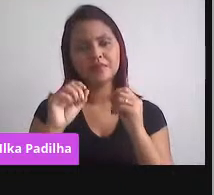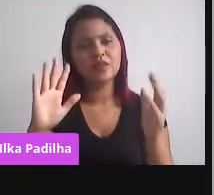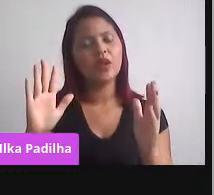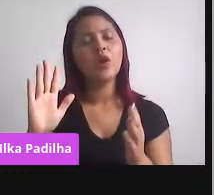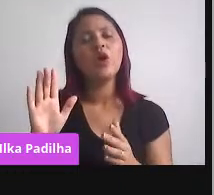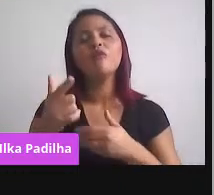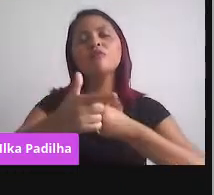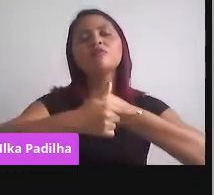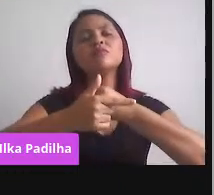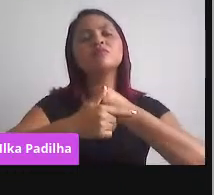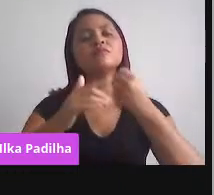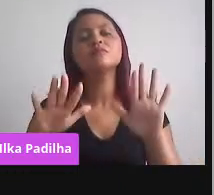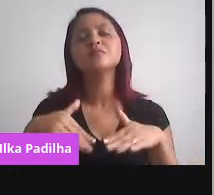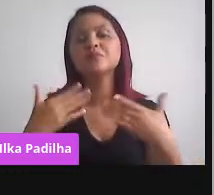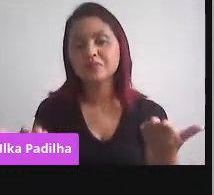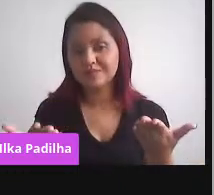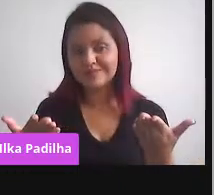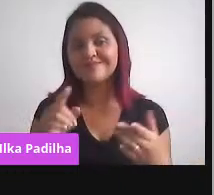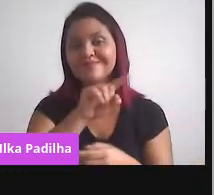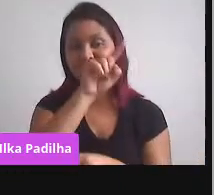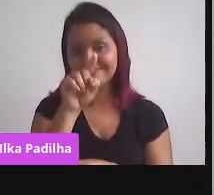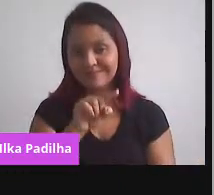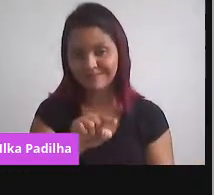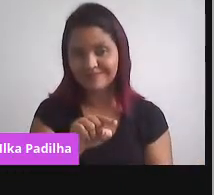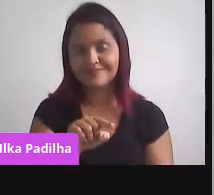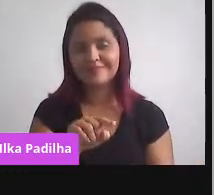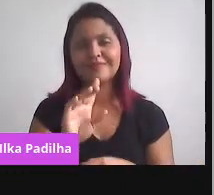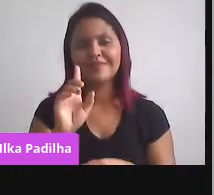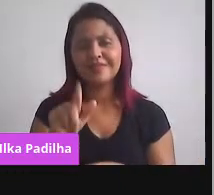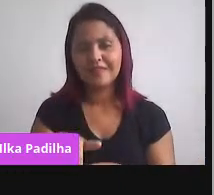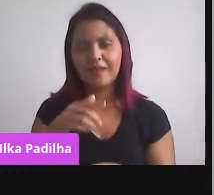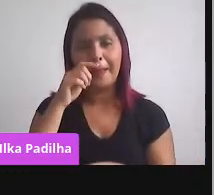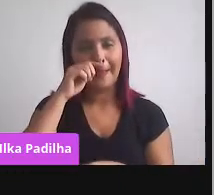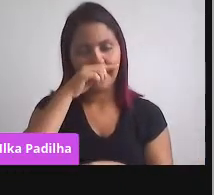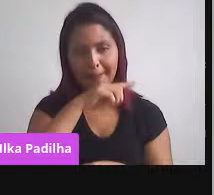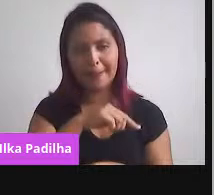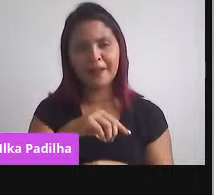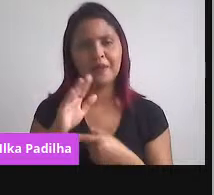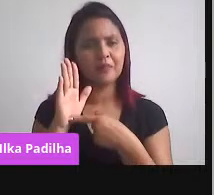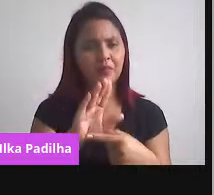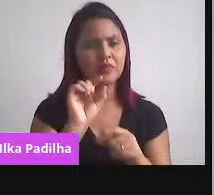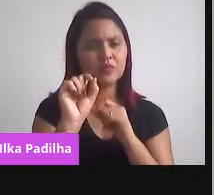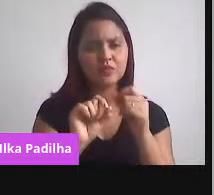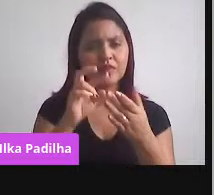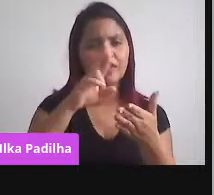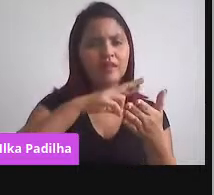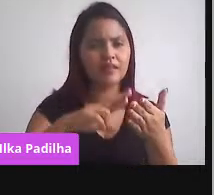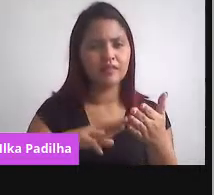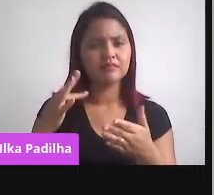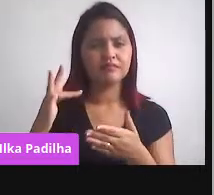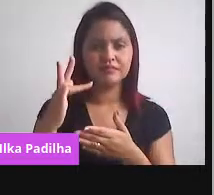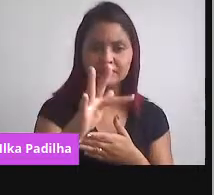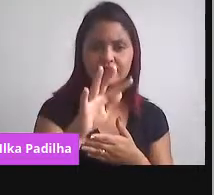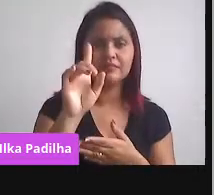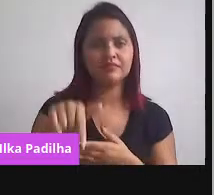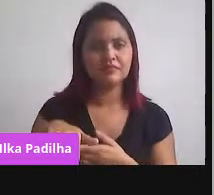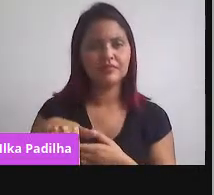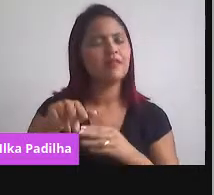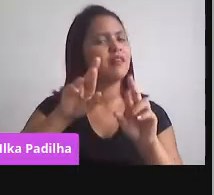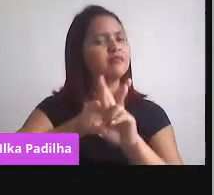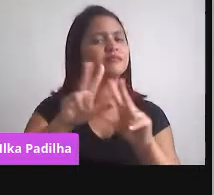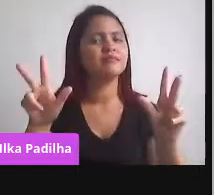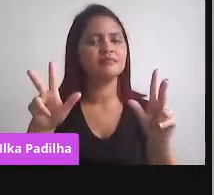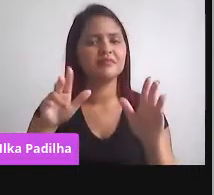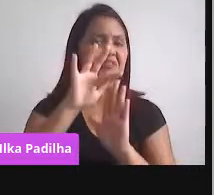funções, né? É evidente que a função dessas sequências num relatório técnico, ela é bastante diferenciada